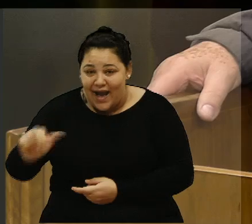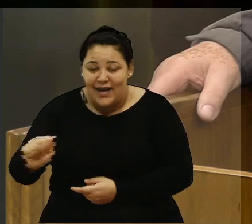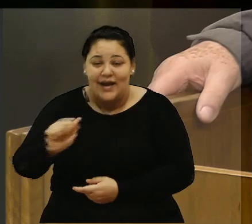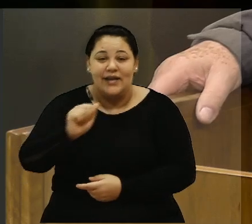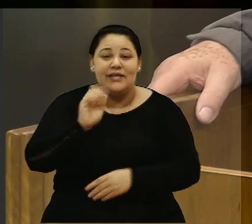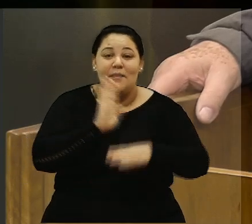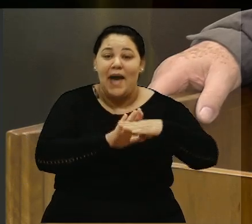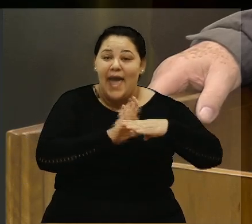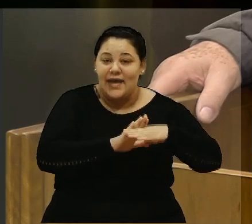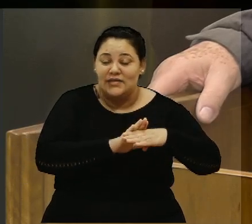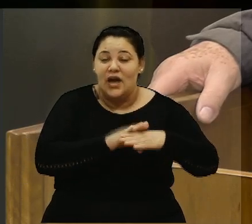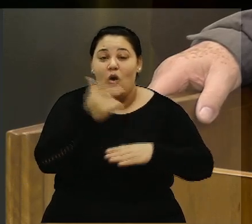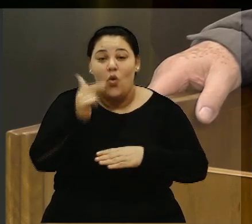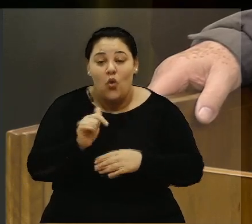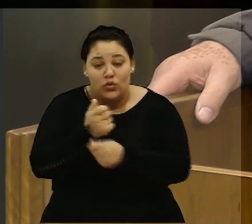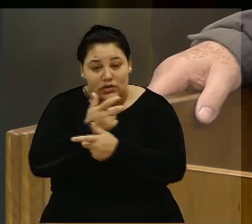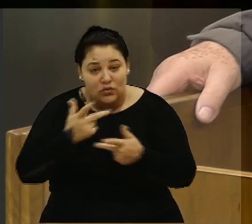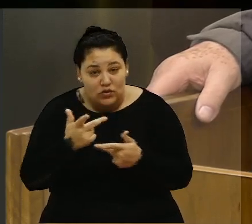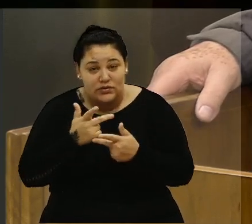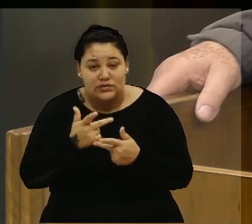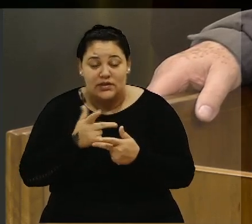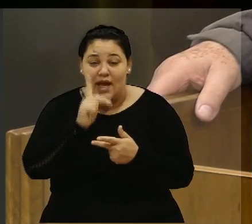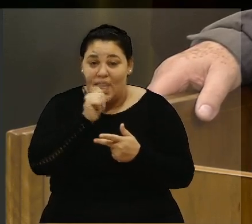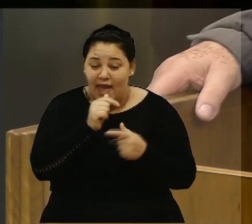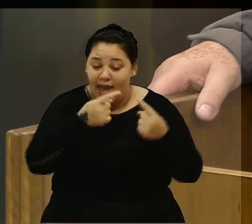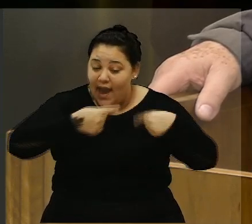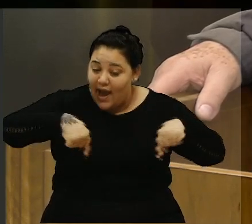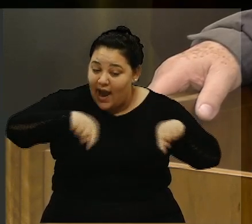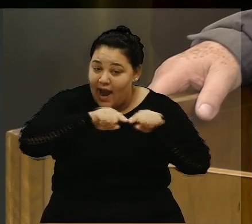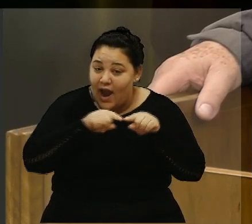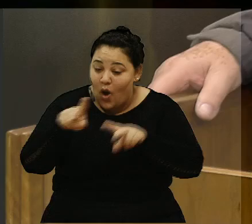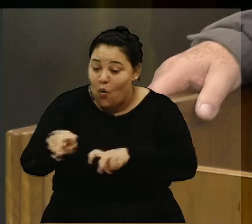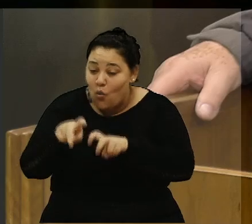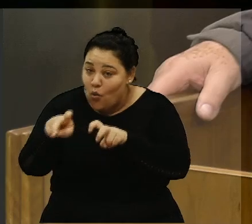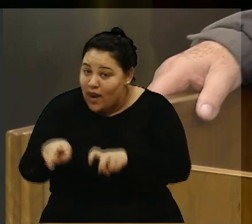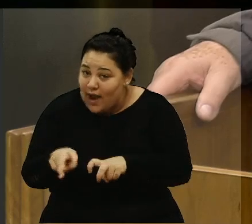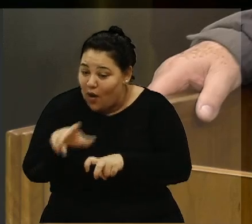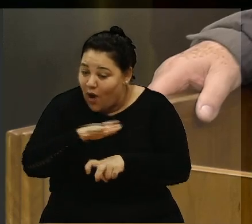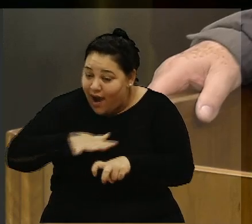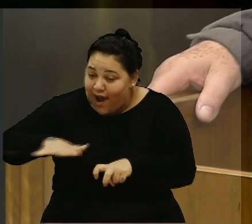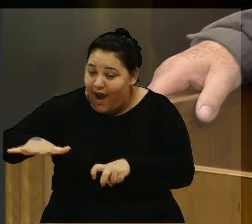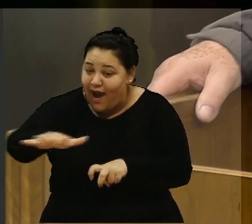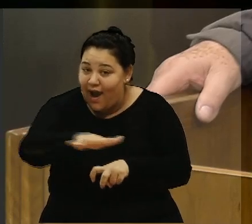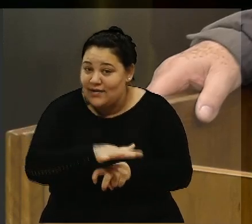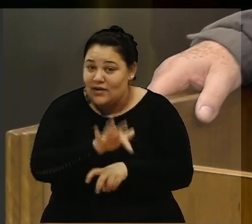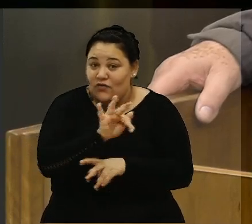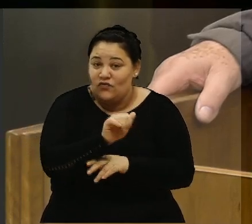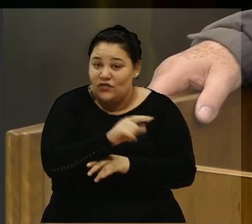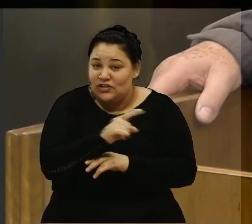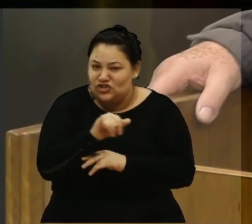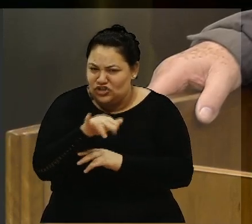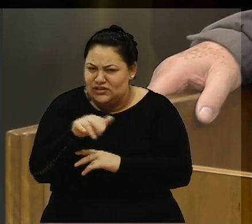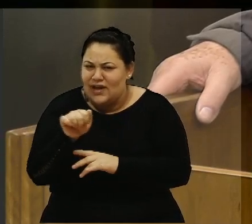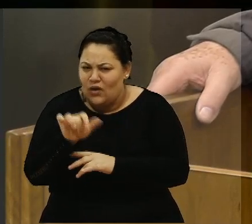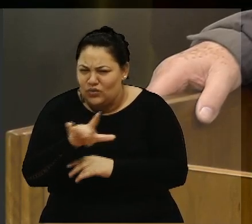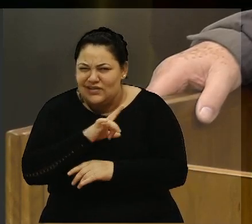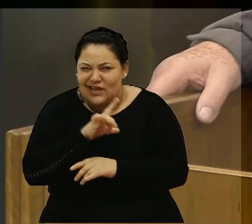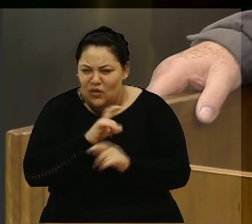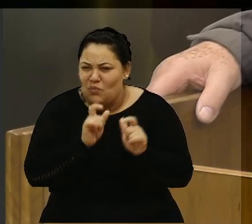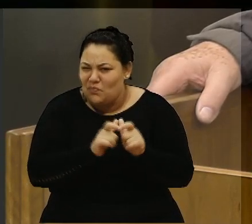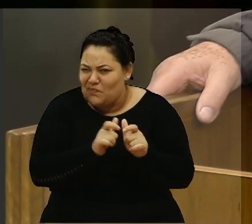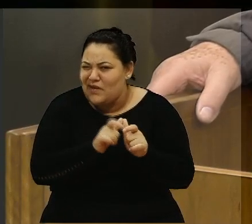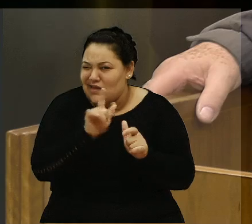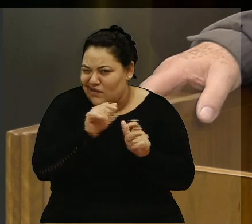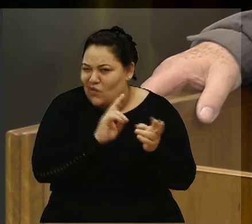Tá? Outra coisa são as bacias em áreas rurais. Tá? O Faxinal tem uma parte também em área urbana ali